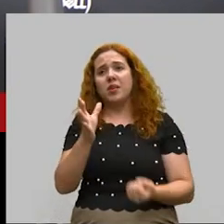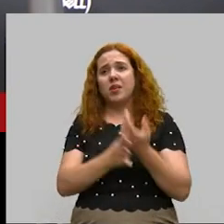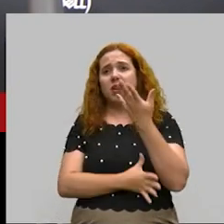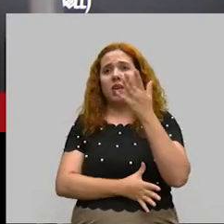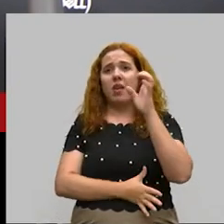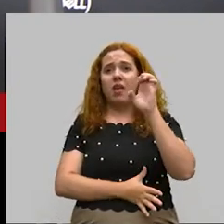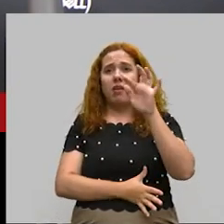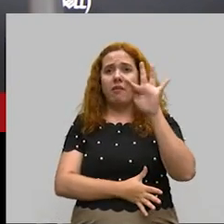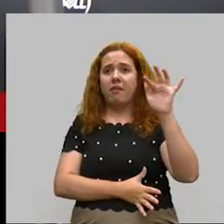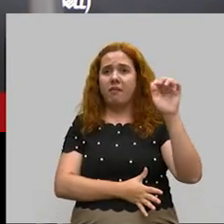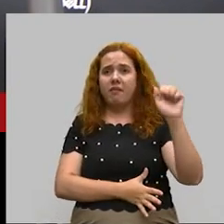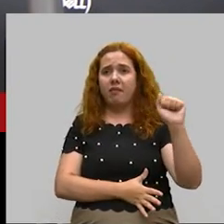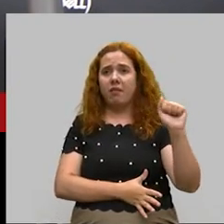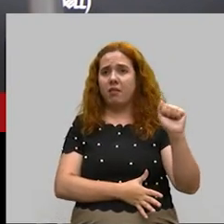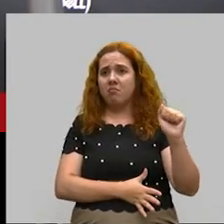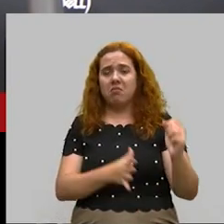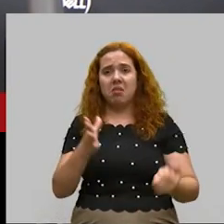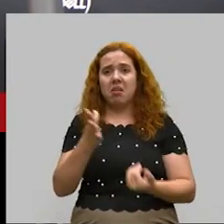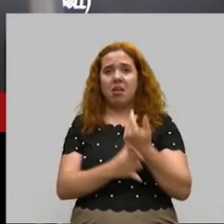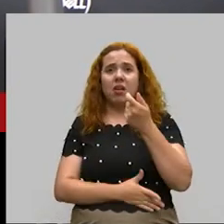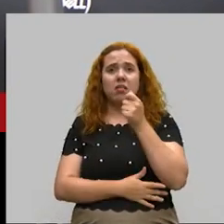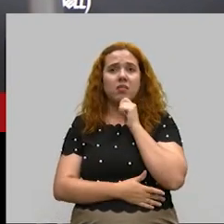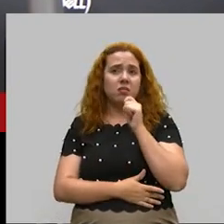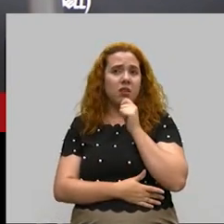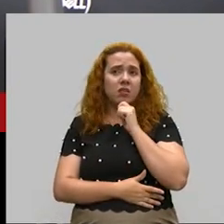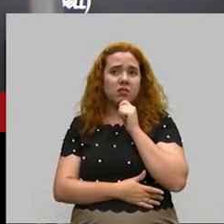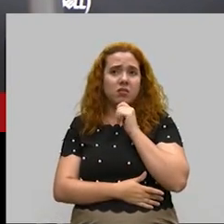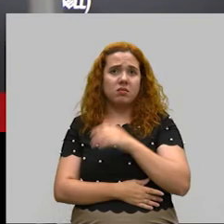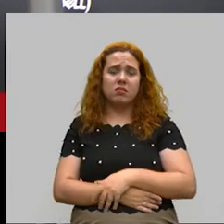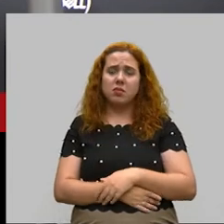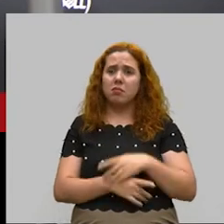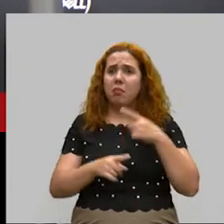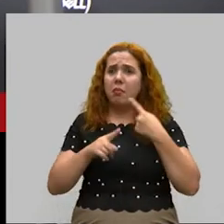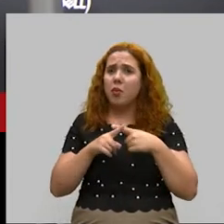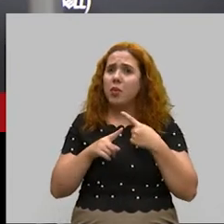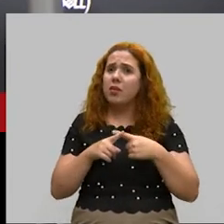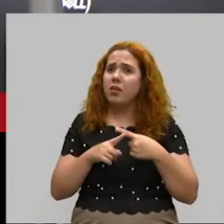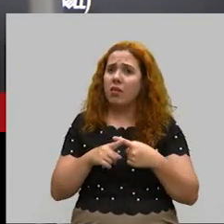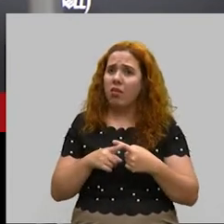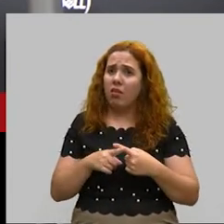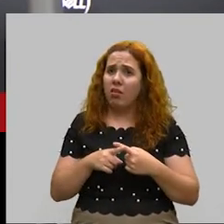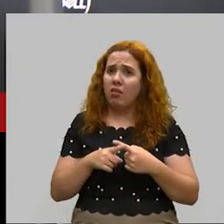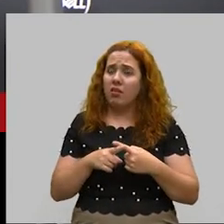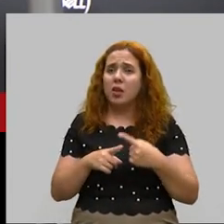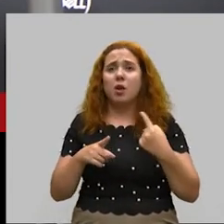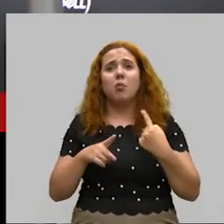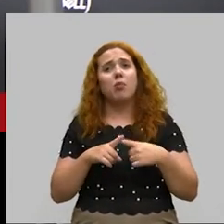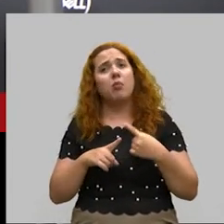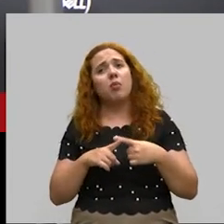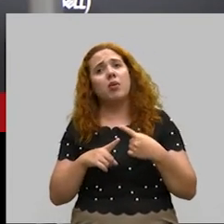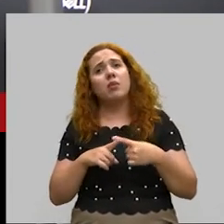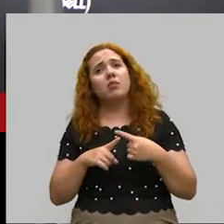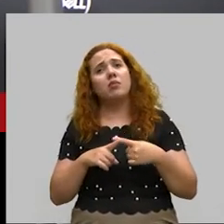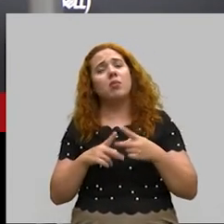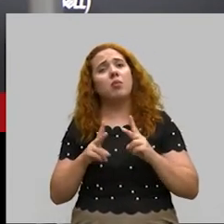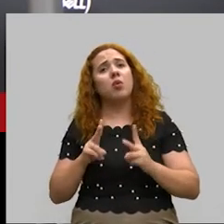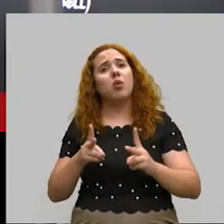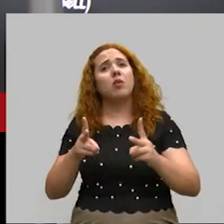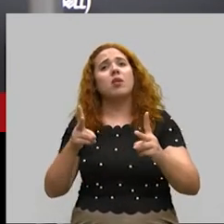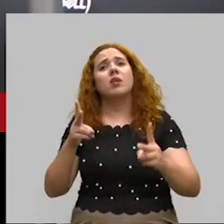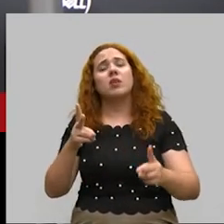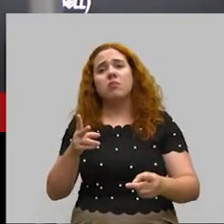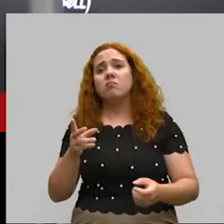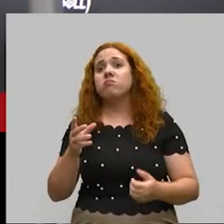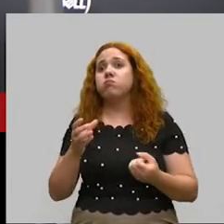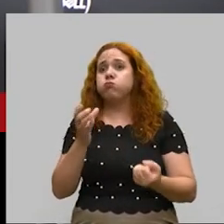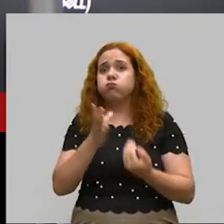em Minas por que isso por que a gente estava no uma sequência de criação de efas